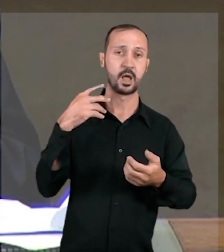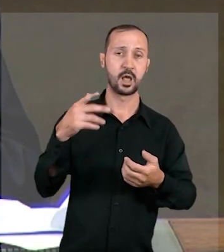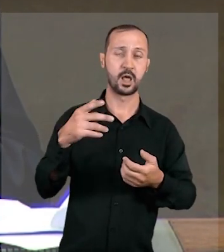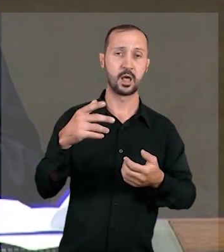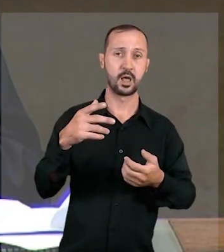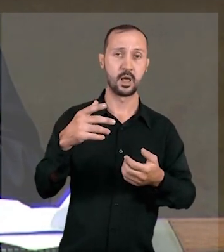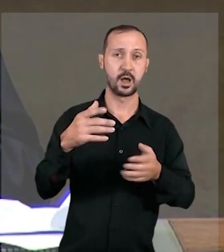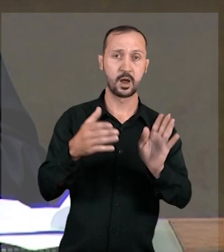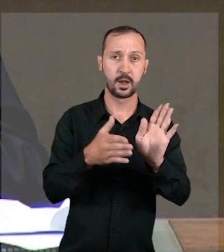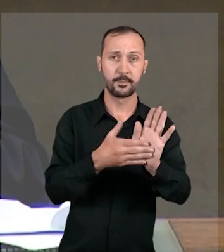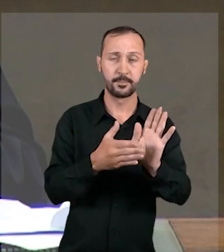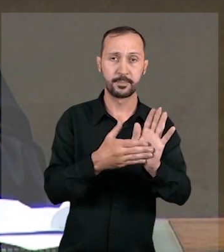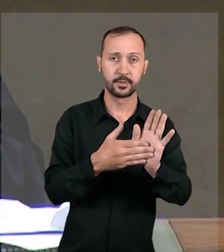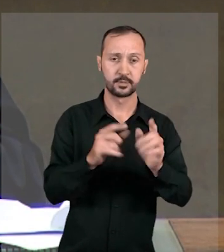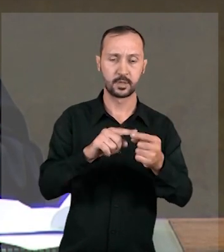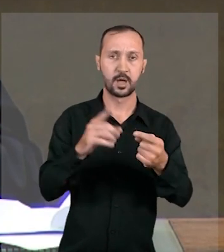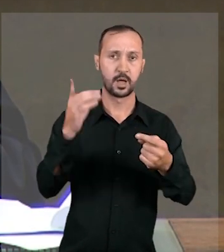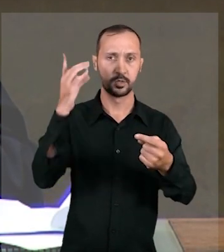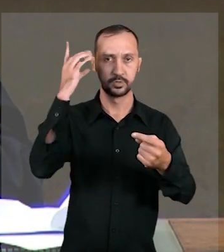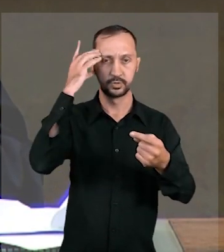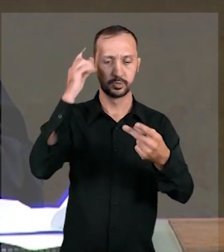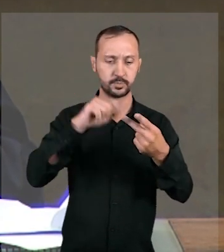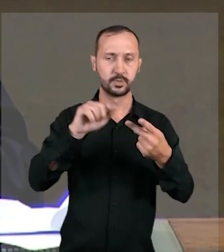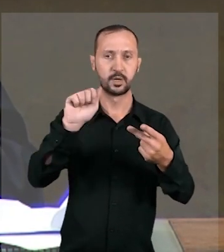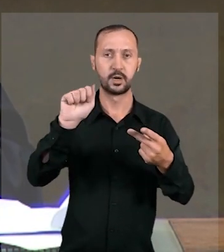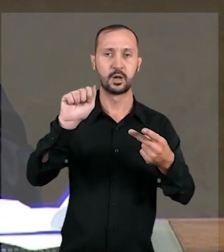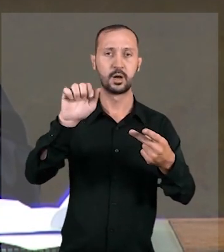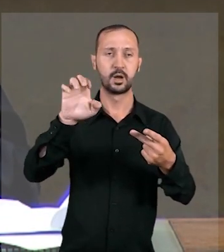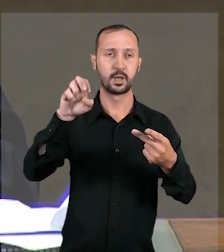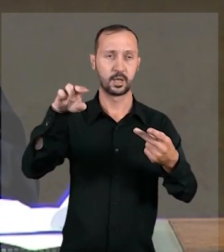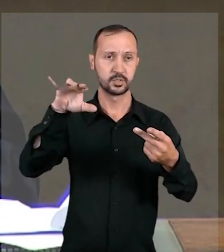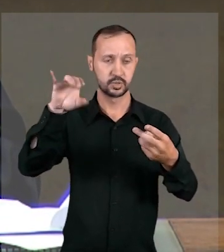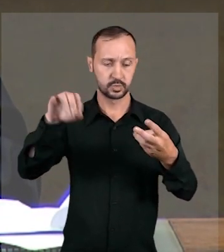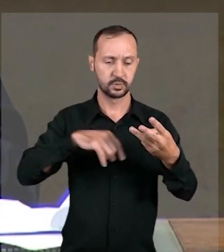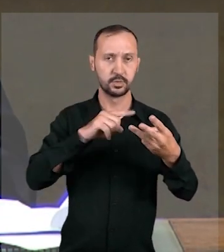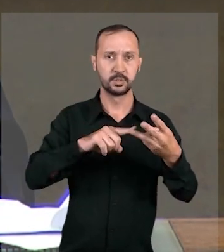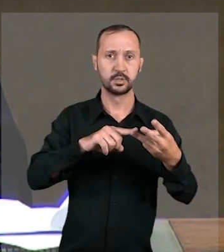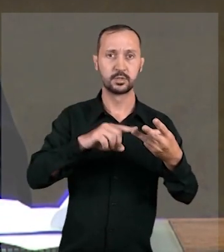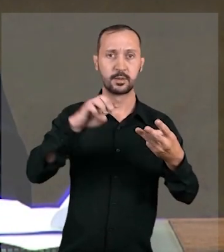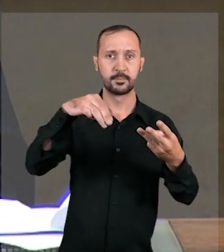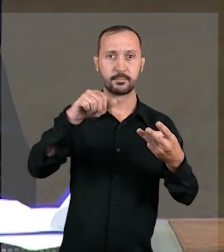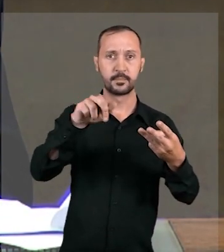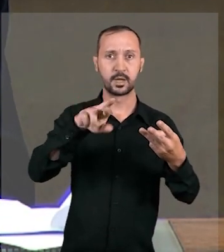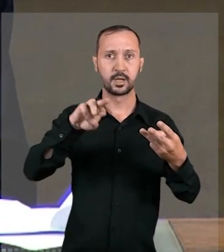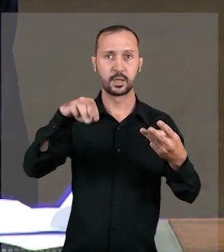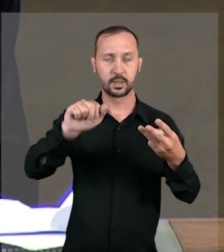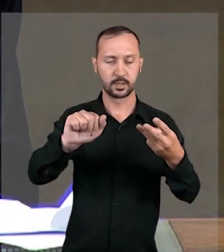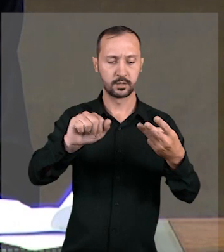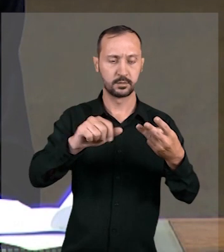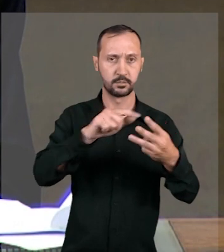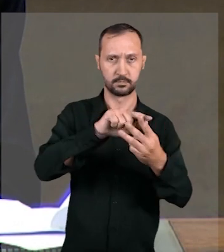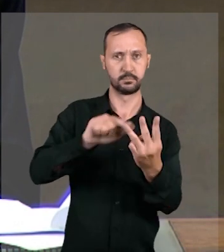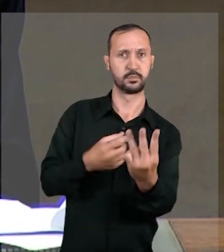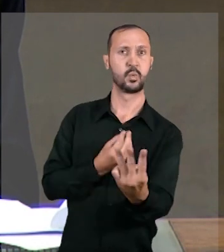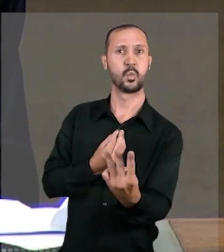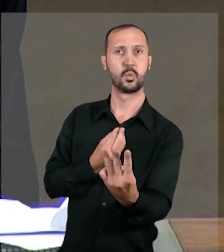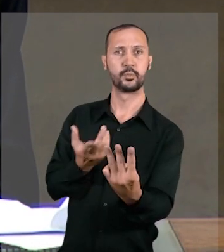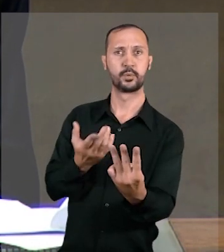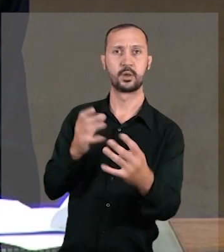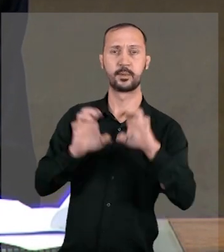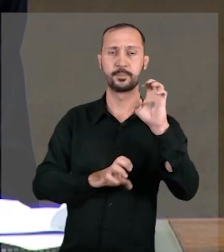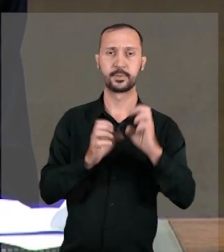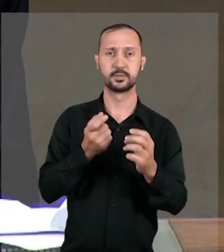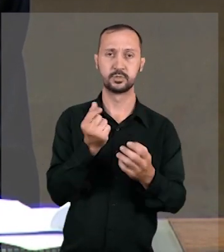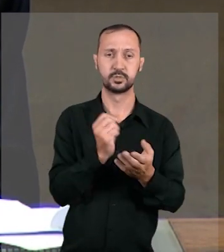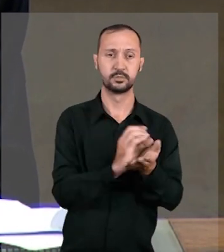eleições presidenciais, a candidata Dilma, o candidato Aécio e a candidata Marina. Se a empresa, a mesma empresa, está financiando